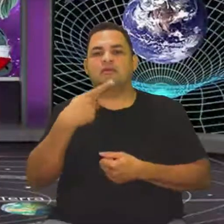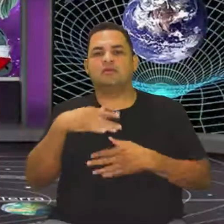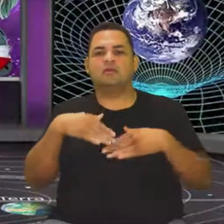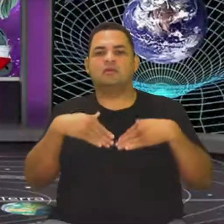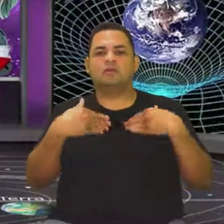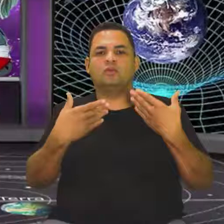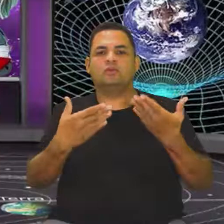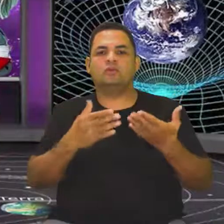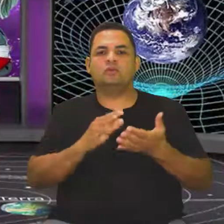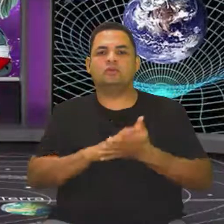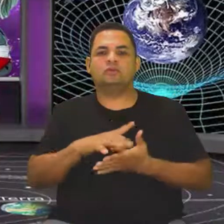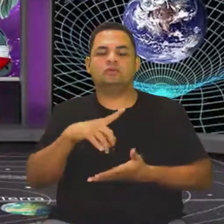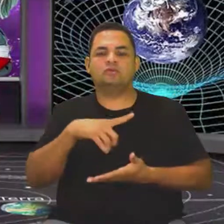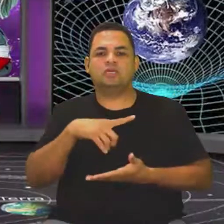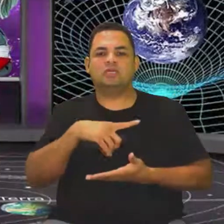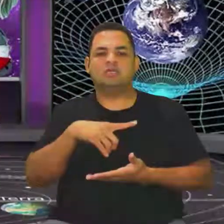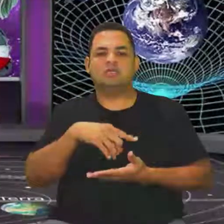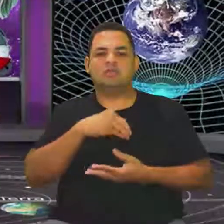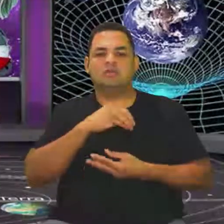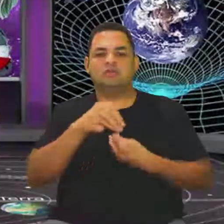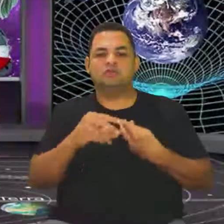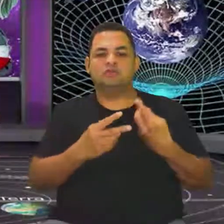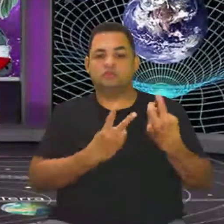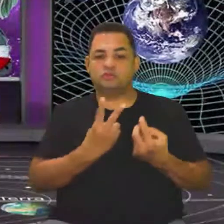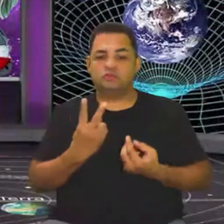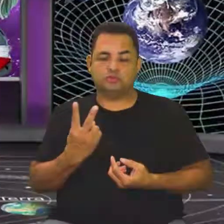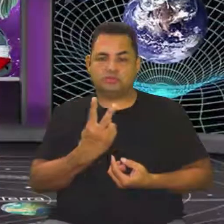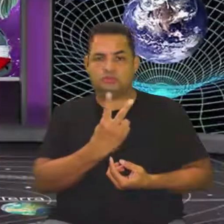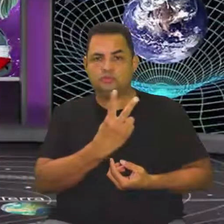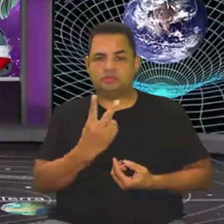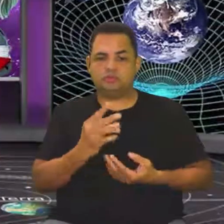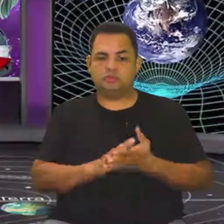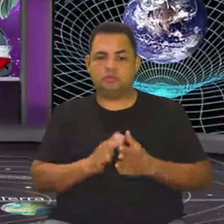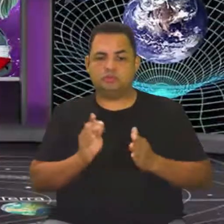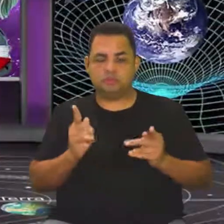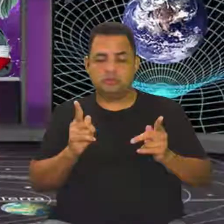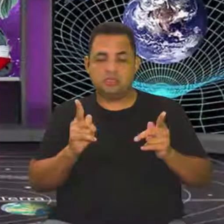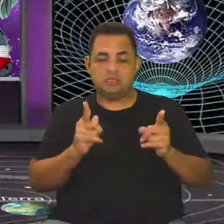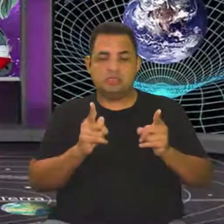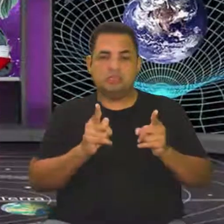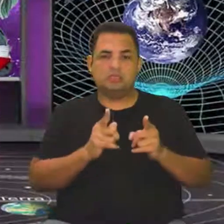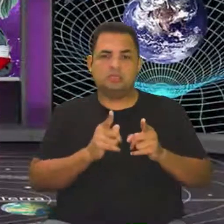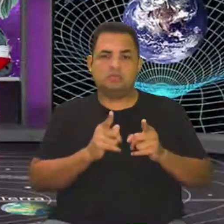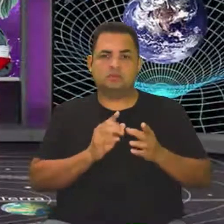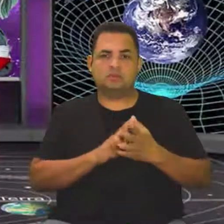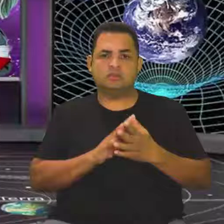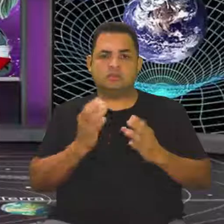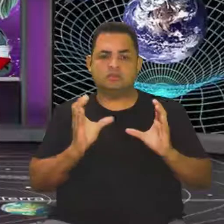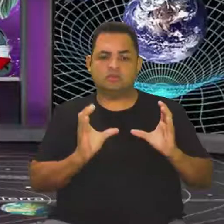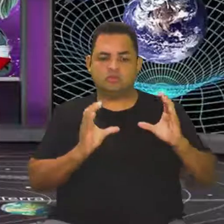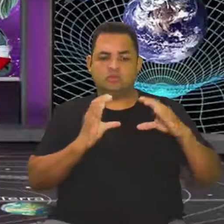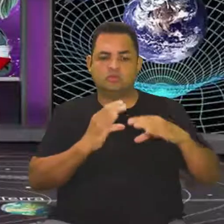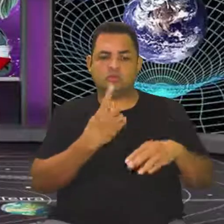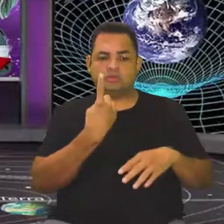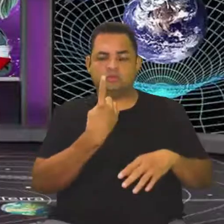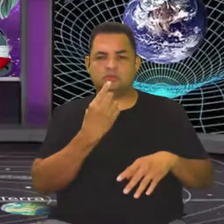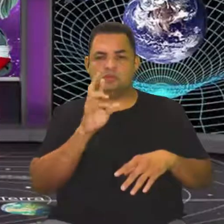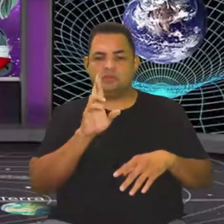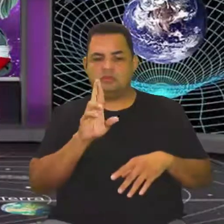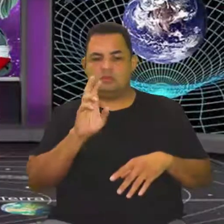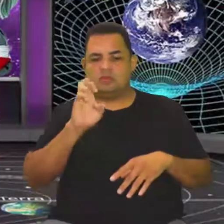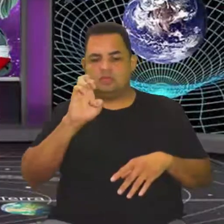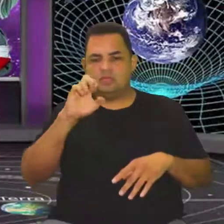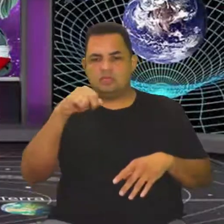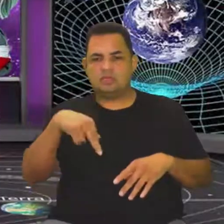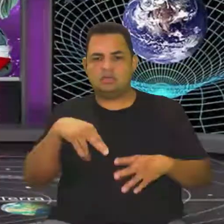Quando você vê uma associação mista e eu quero reduzir o meu circuito a uma resistência equivalente,